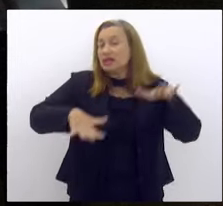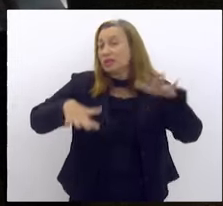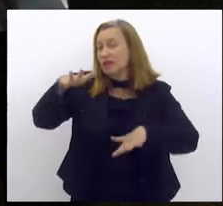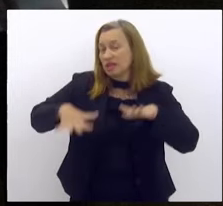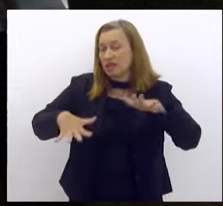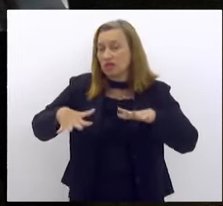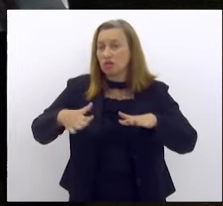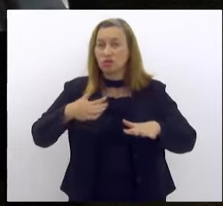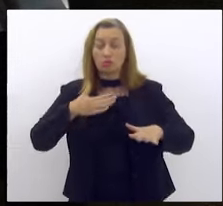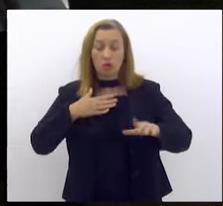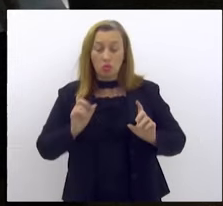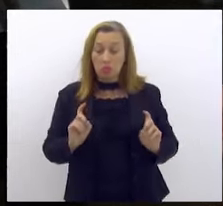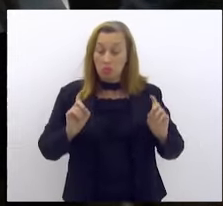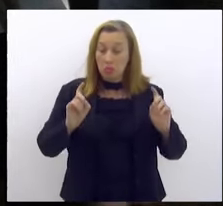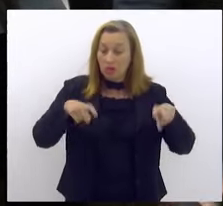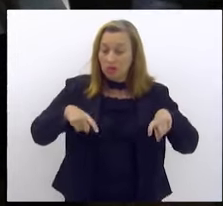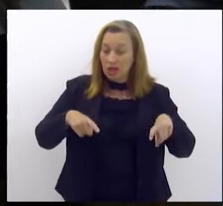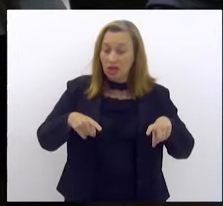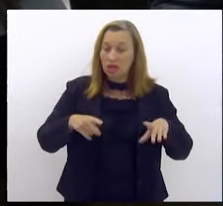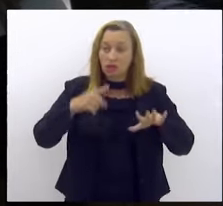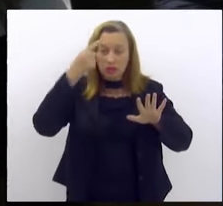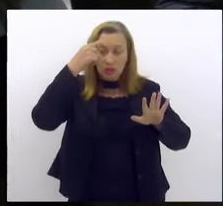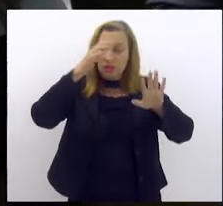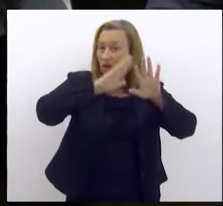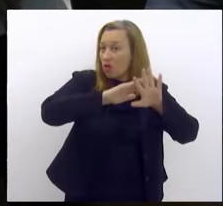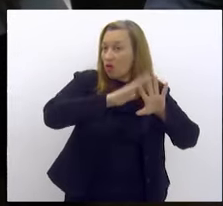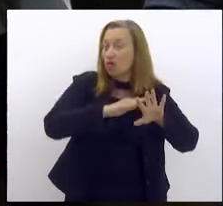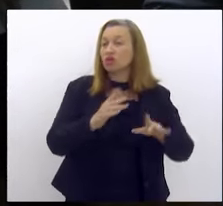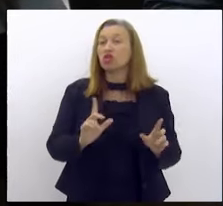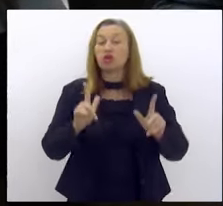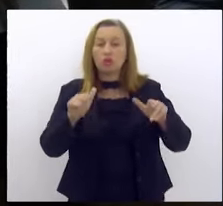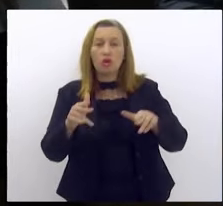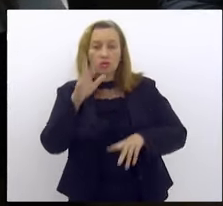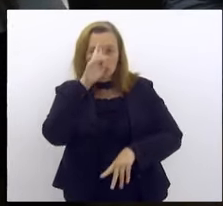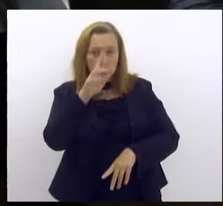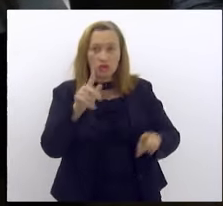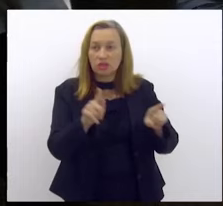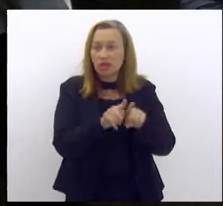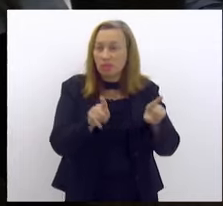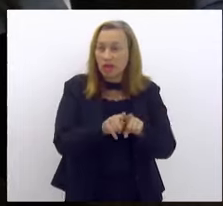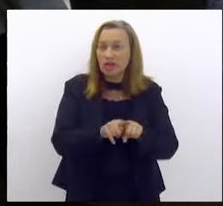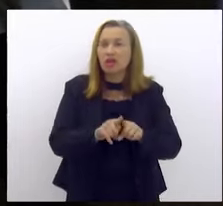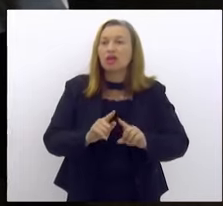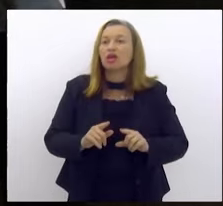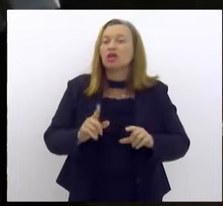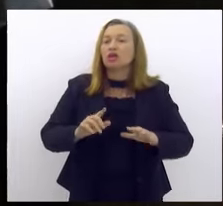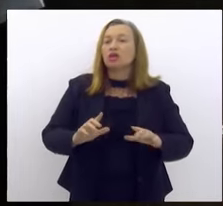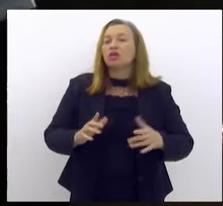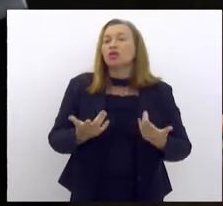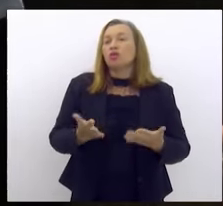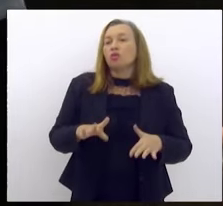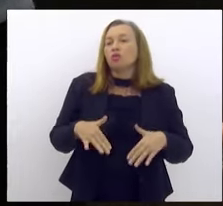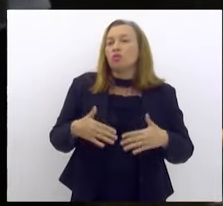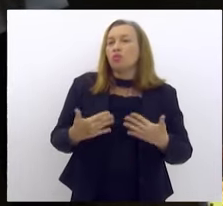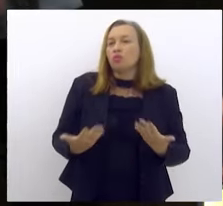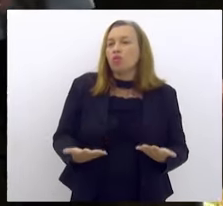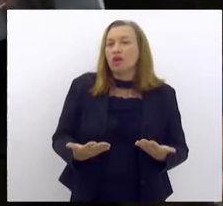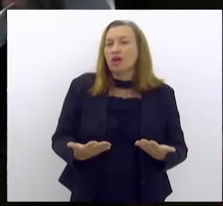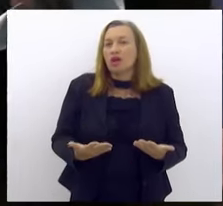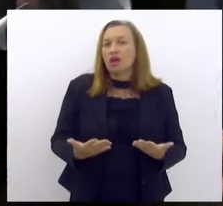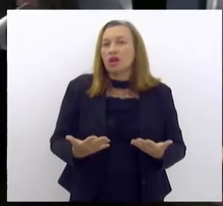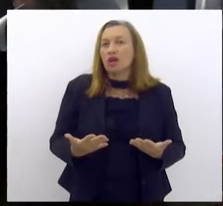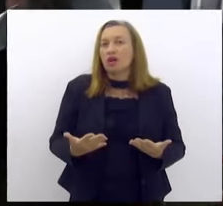ideológico, eu tenho feito esse papel, e assim como Vossa Excelência tem feito, toda vez que a gente precisar tomar algum tipo de medida